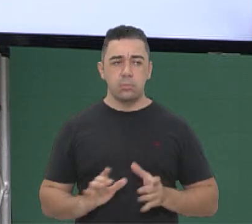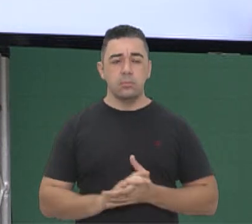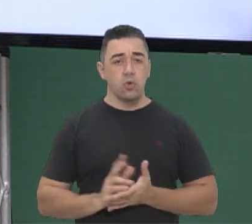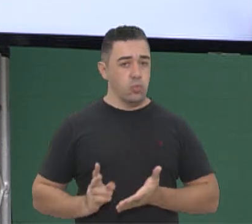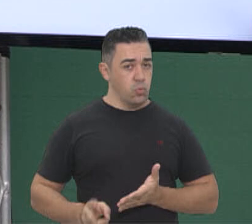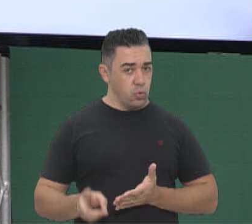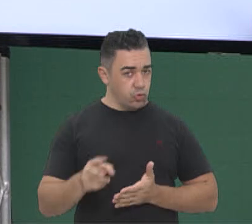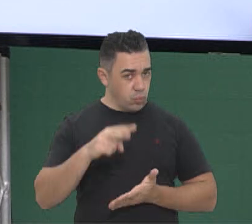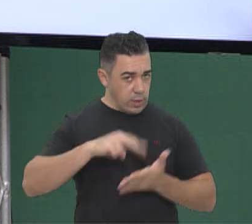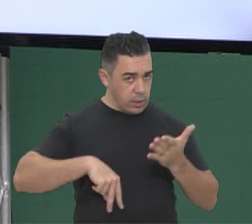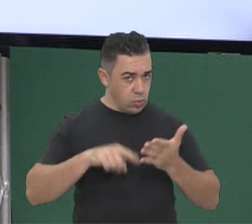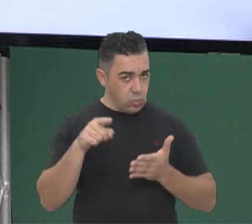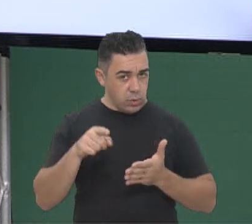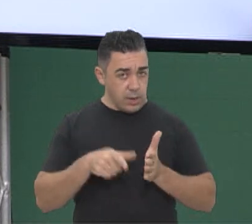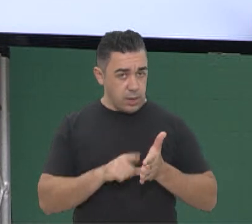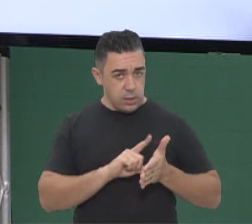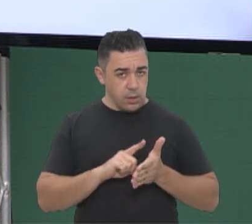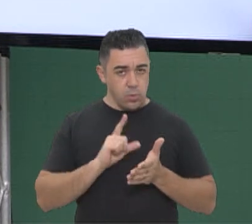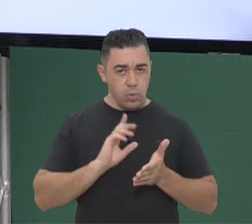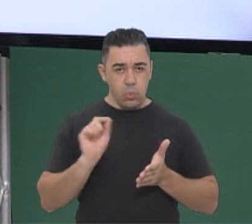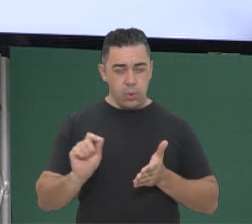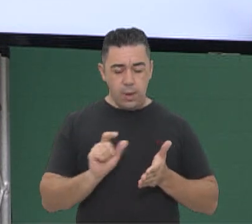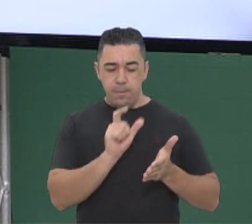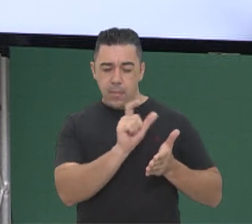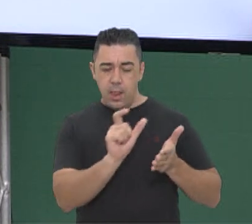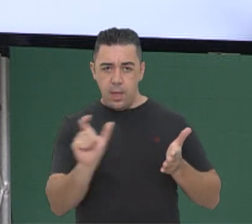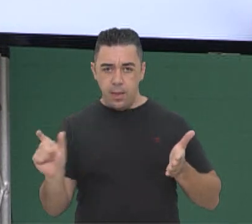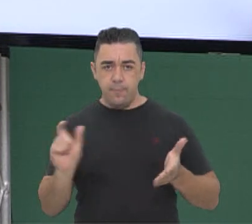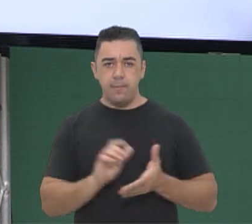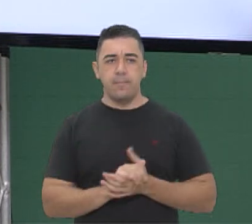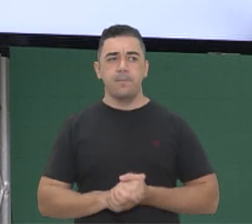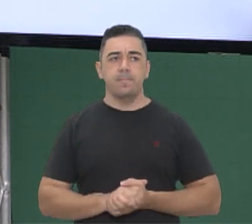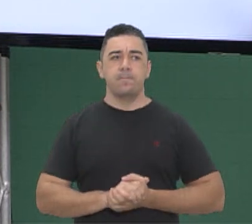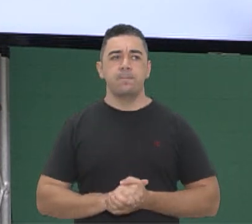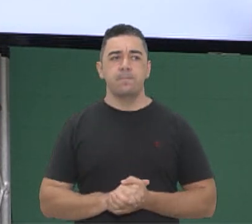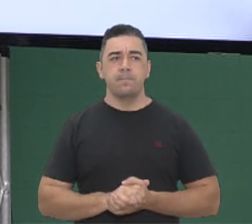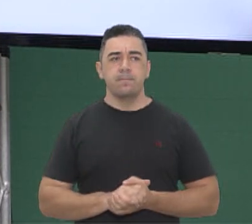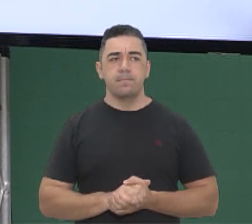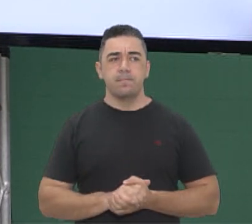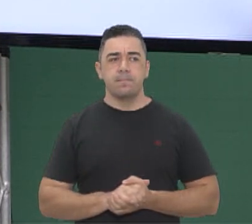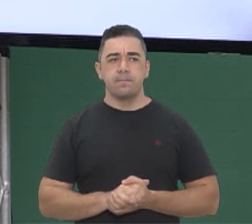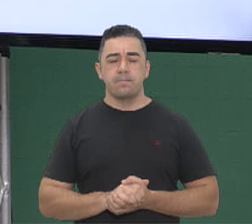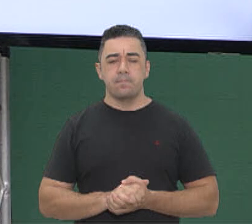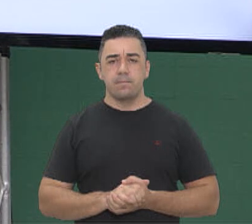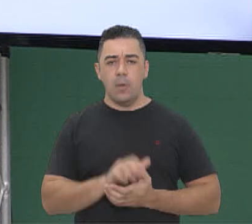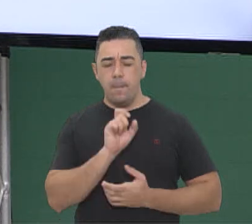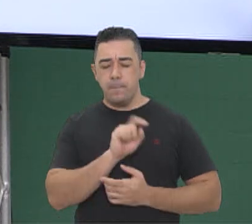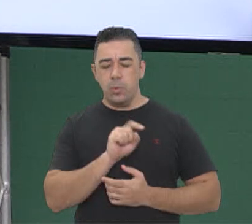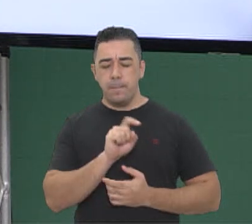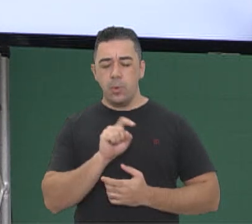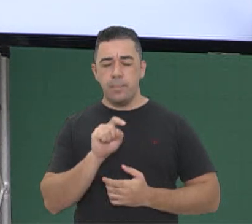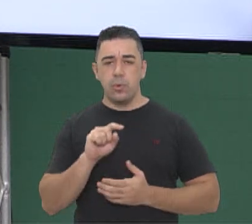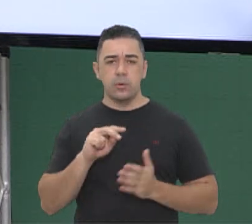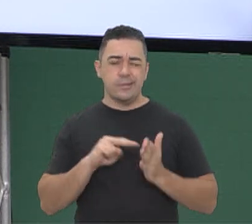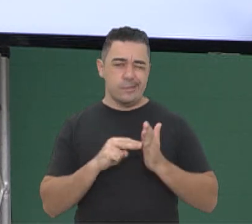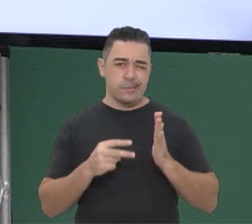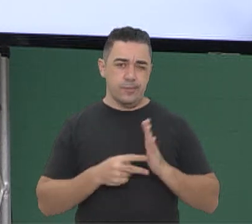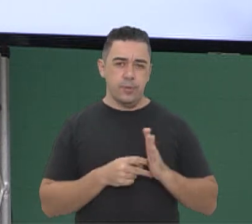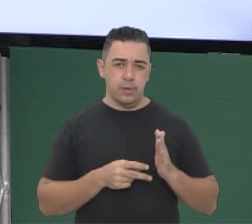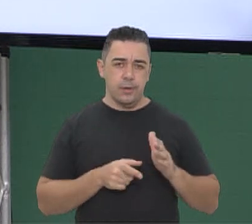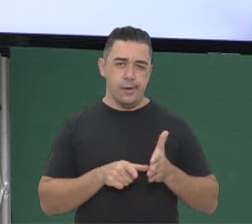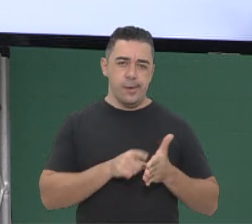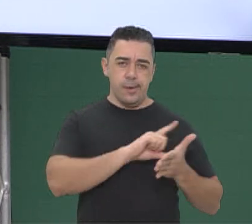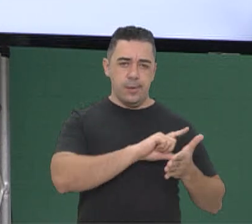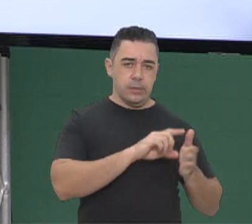continuar o fragmento então, já que antecipamos os elementos do texto. Então, olha só aqui, ó, pontos suspensivos, reticências,